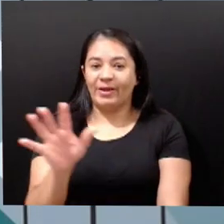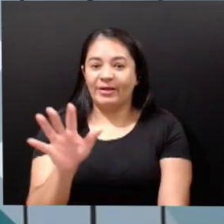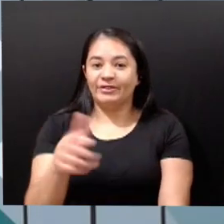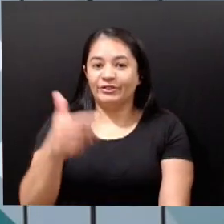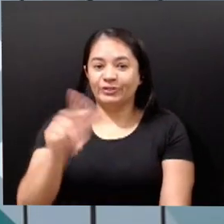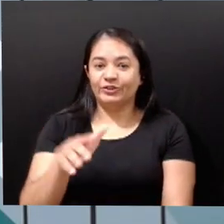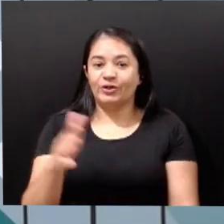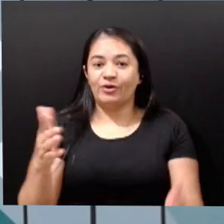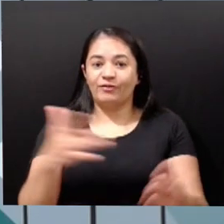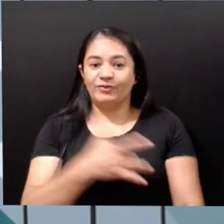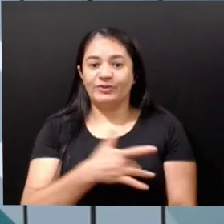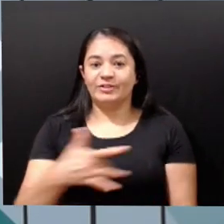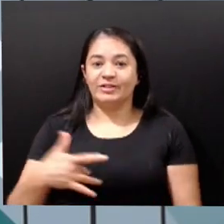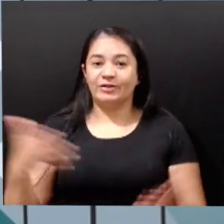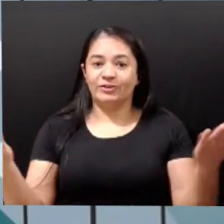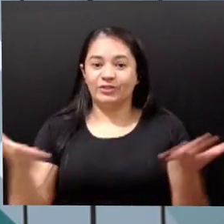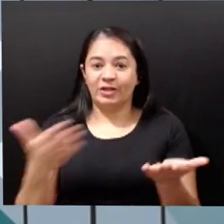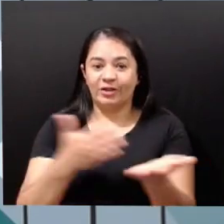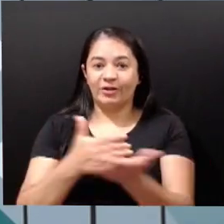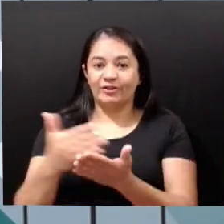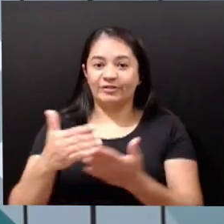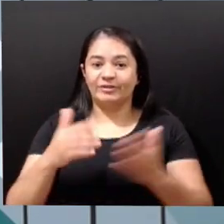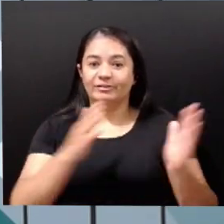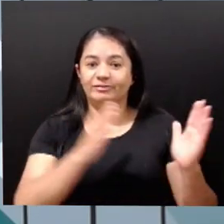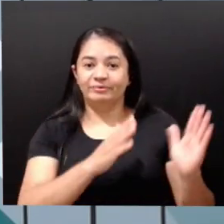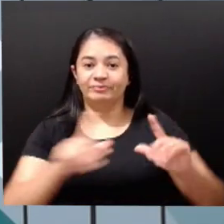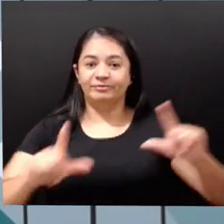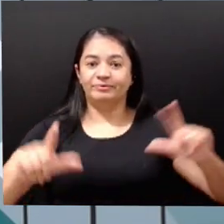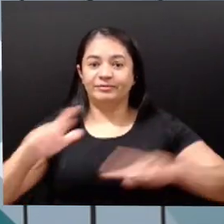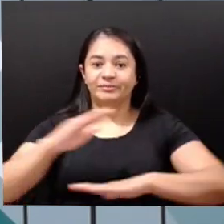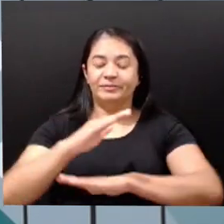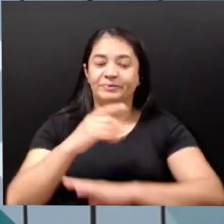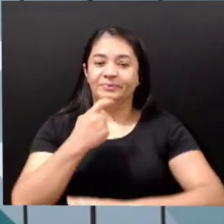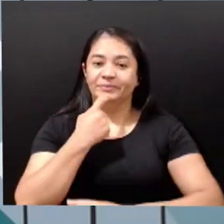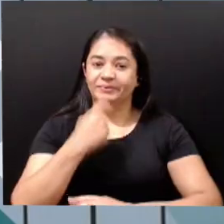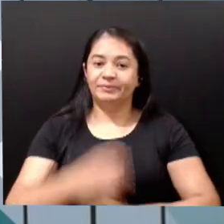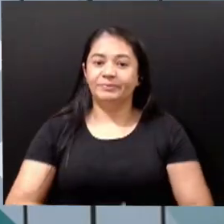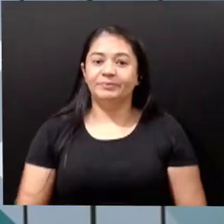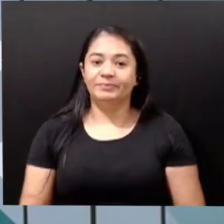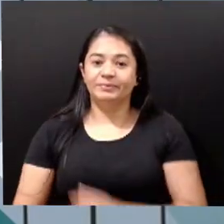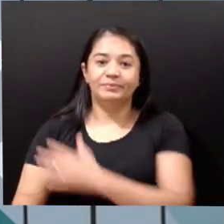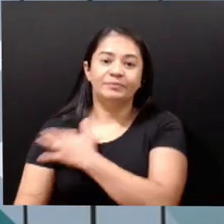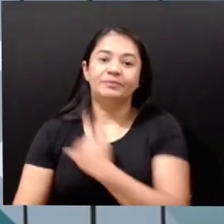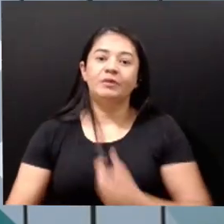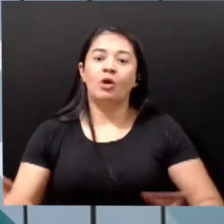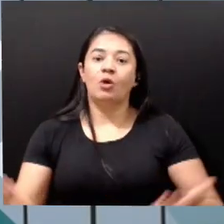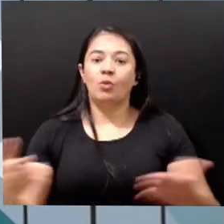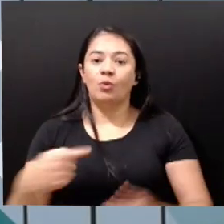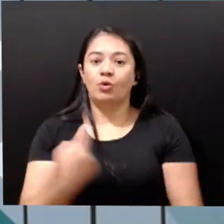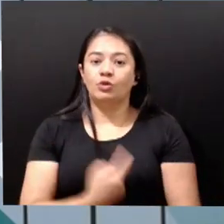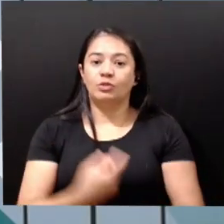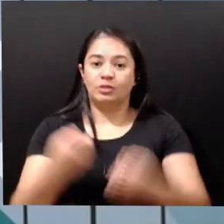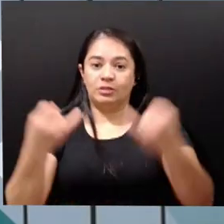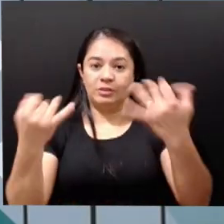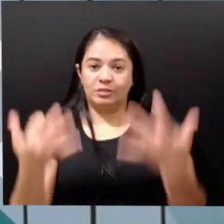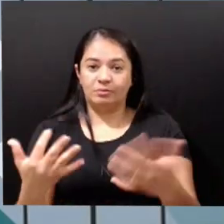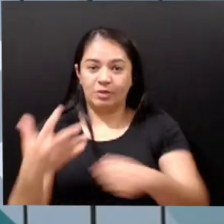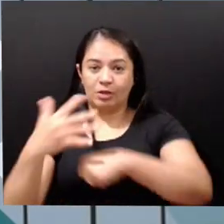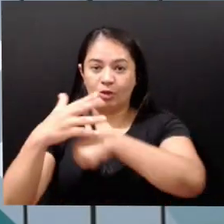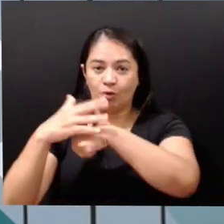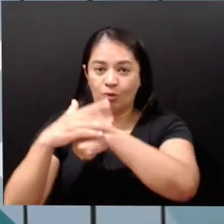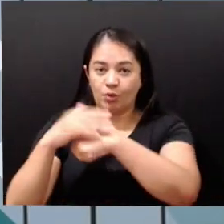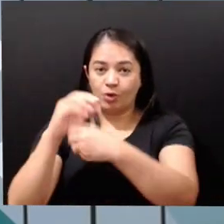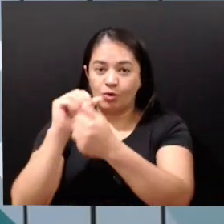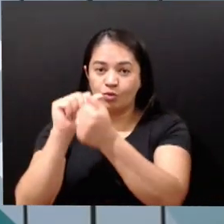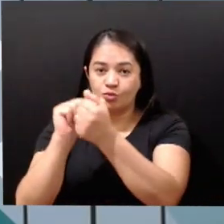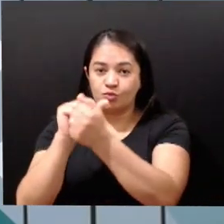Olá, pessoal! Mais um Saúde Agora, começando aqui na programação da TV Câmara Campinas. E hoje nós vamos falar sobre a